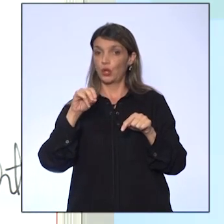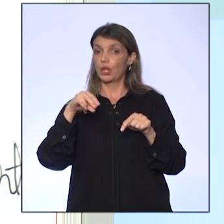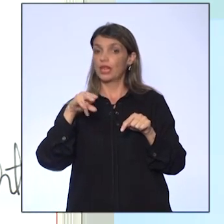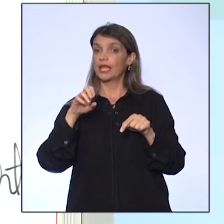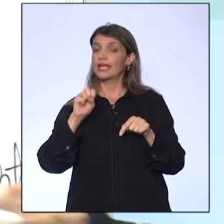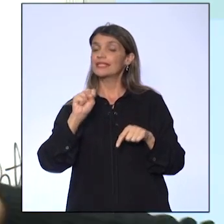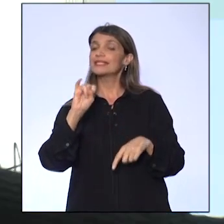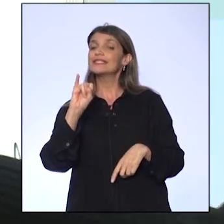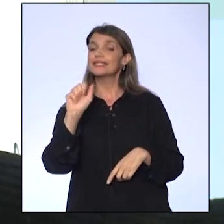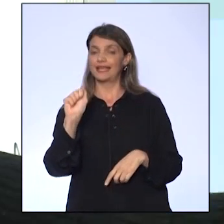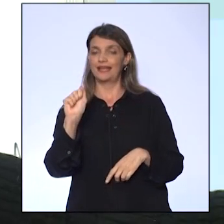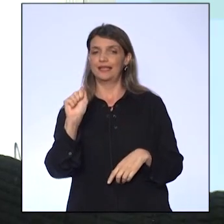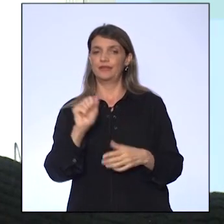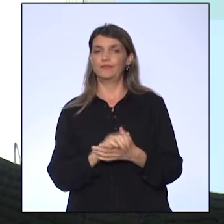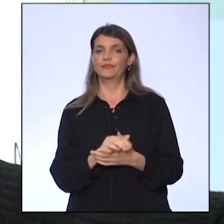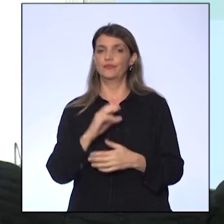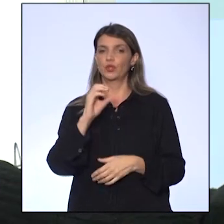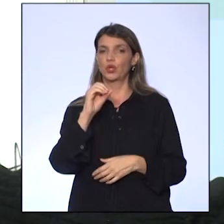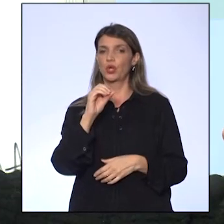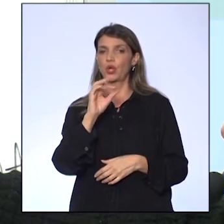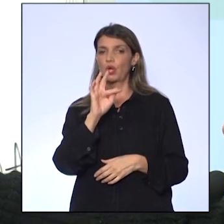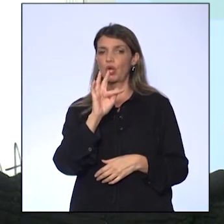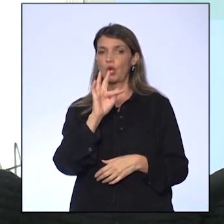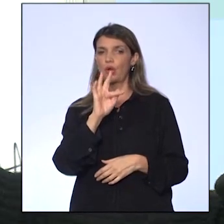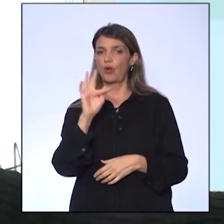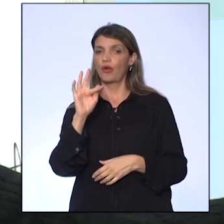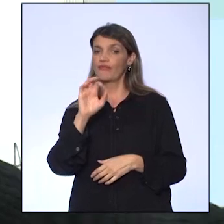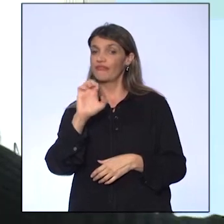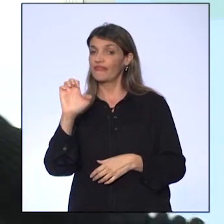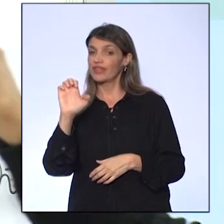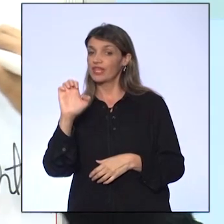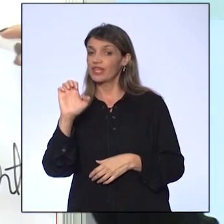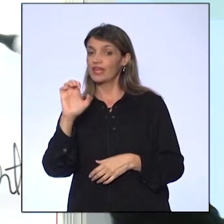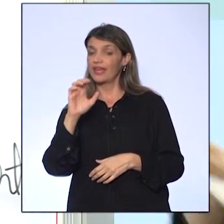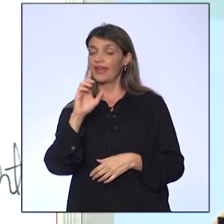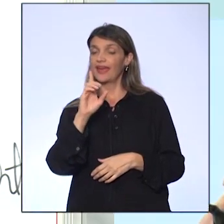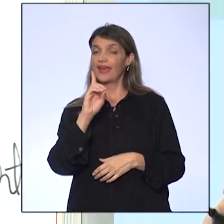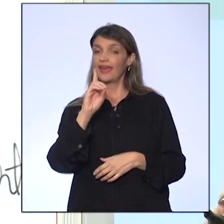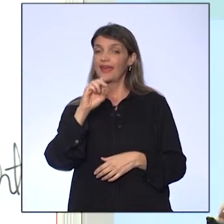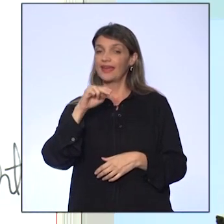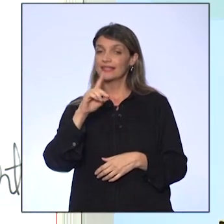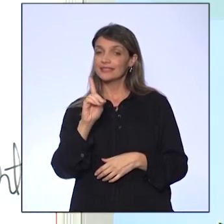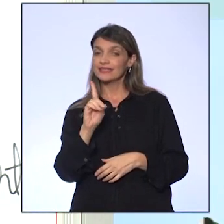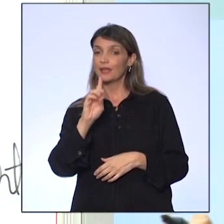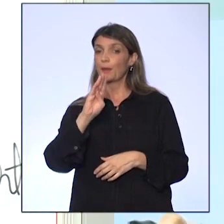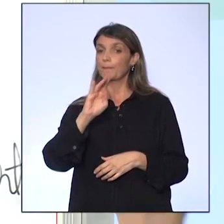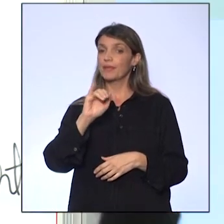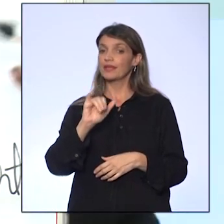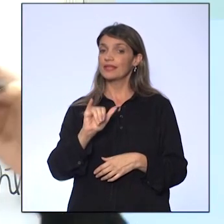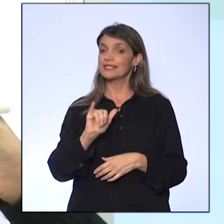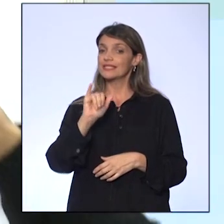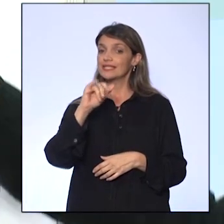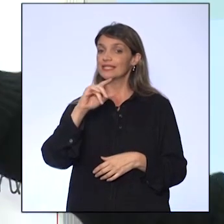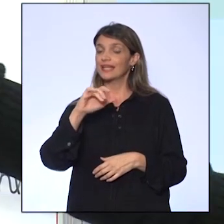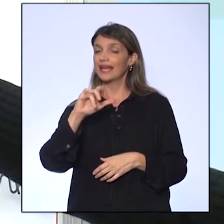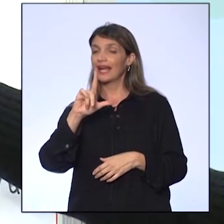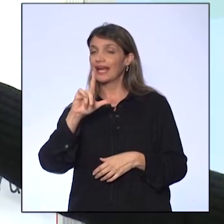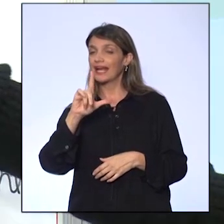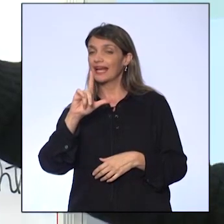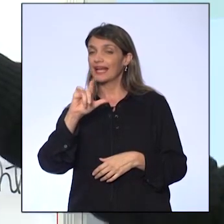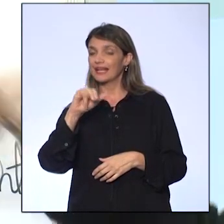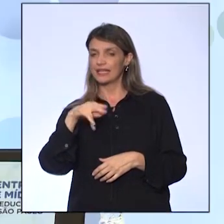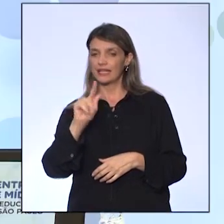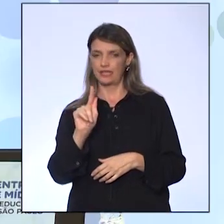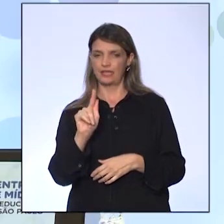Indonésia. Coffee. Na mesma linha, coffee and bicycle. E na terceira